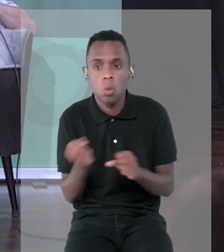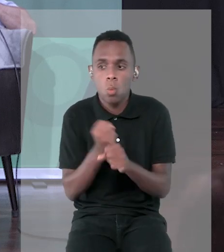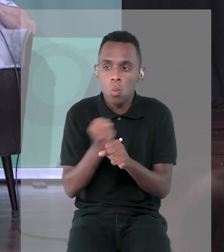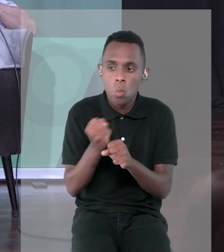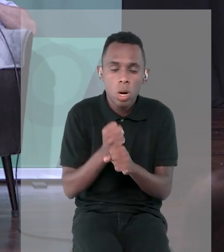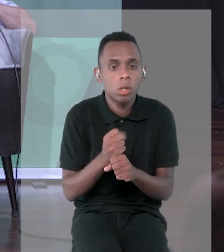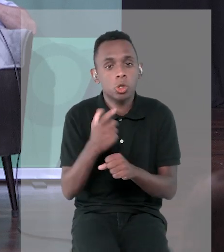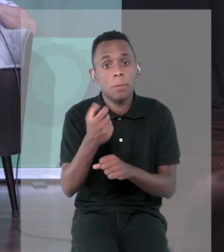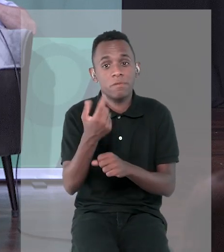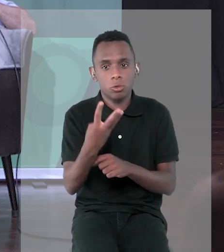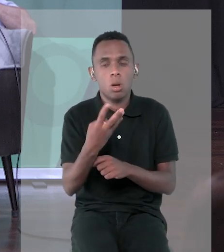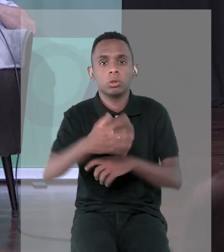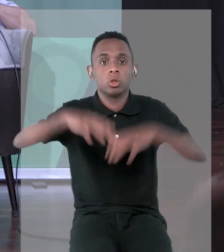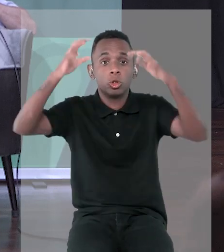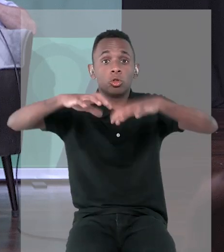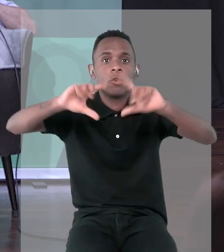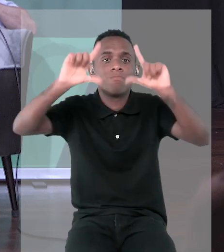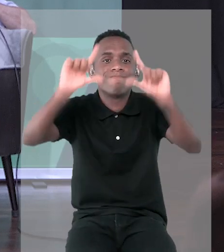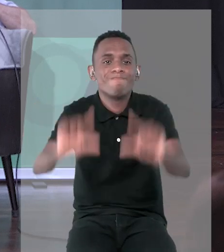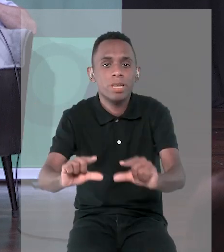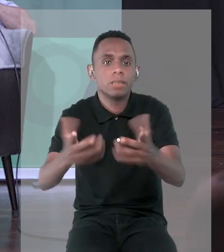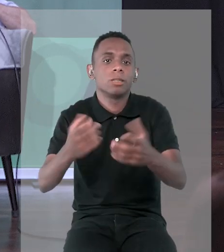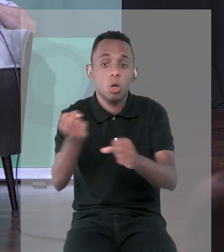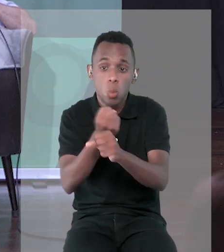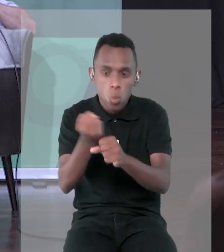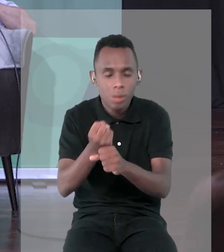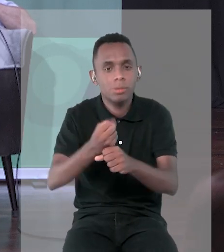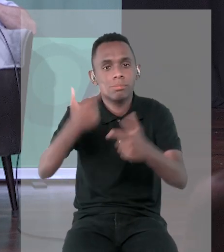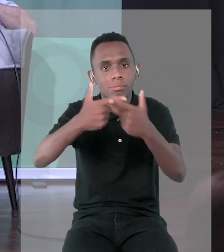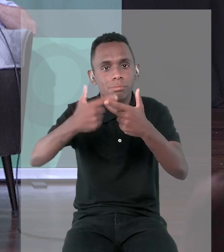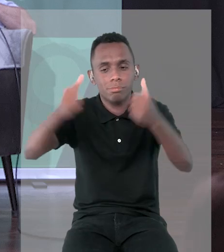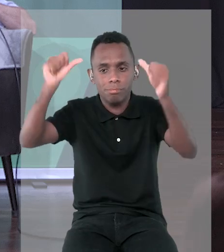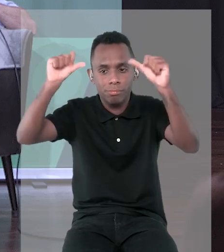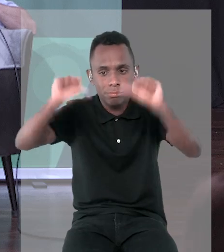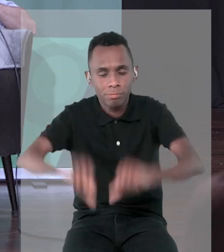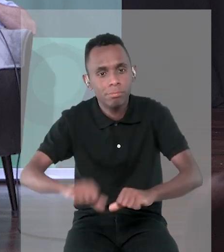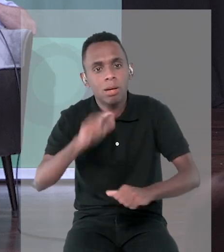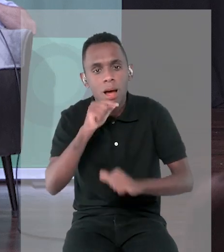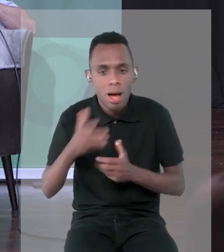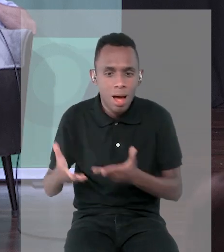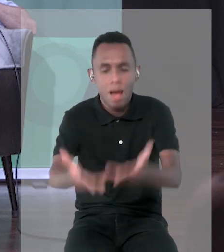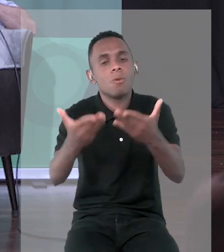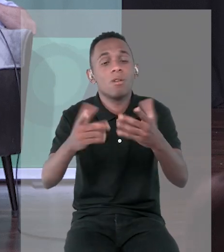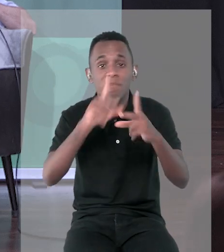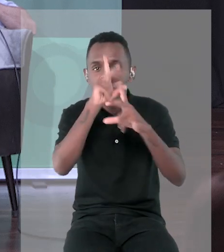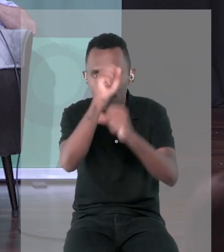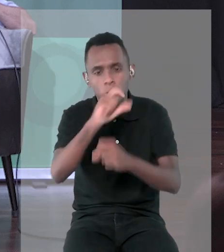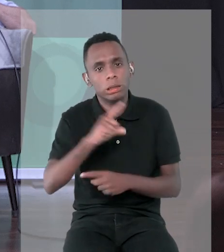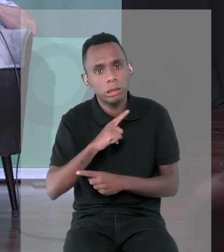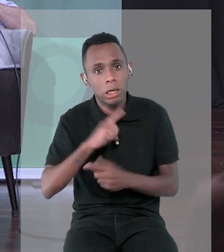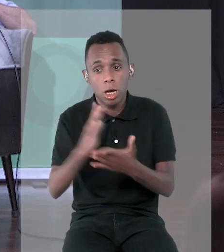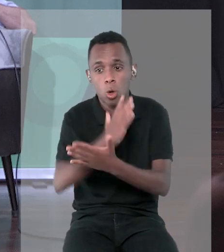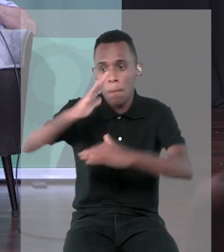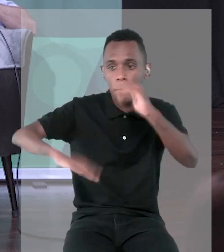ano choveu menos ainda. É um ano de crise hídrica muito forte. E a gente tem